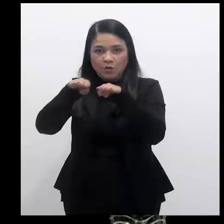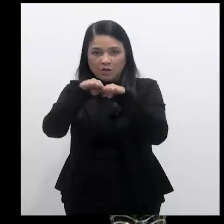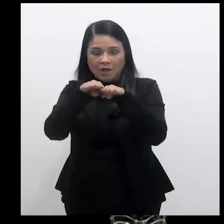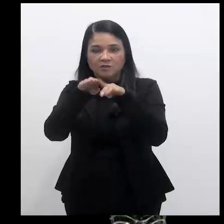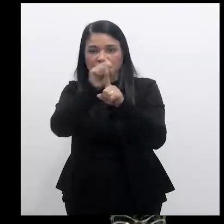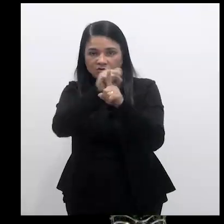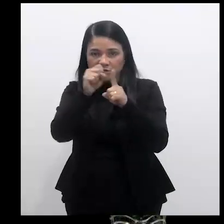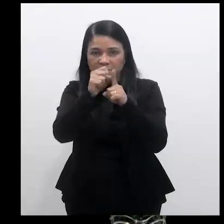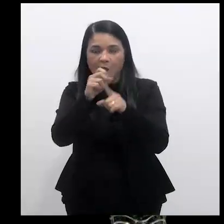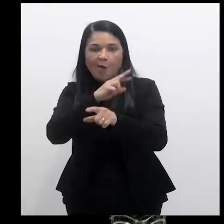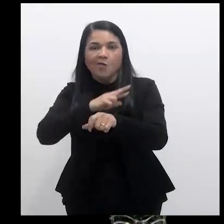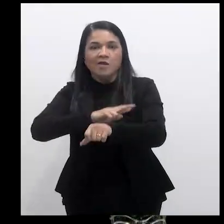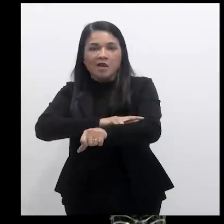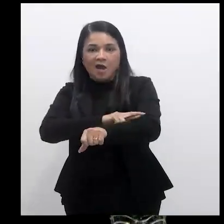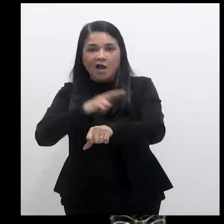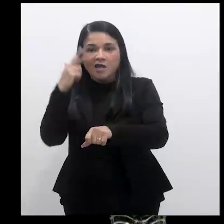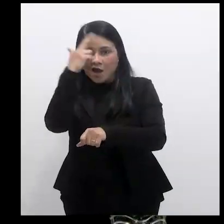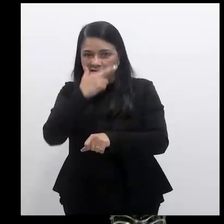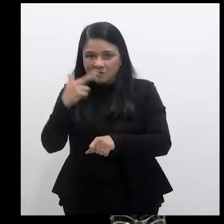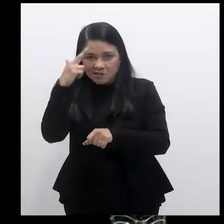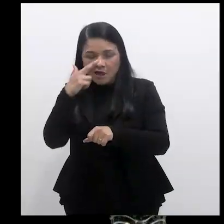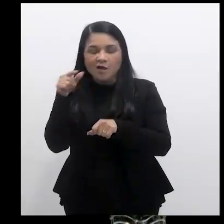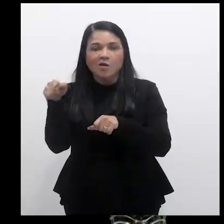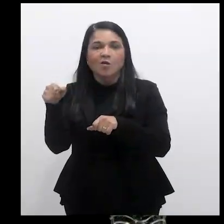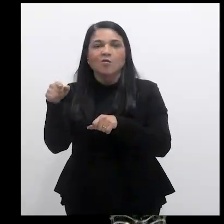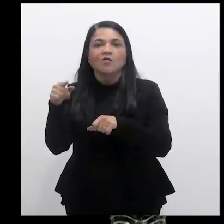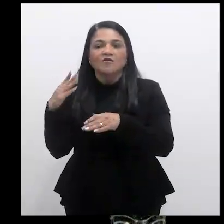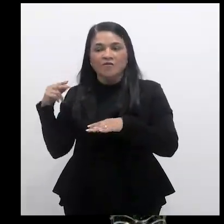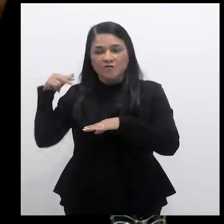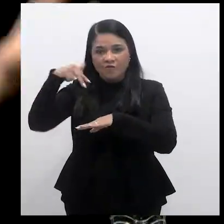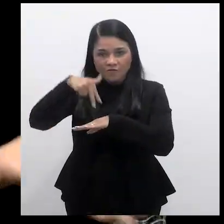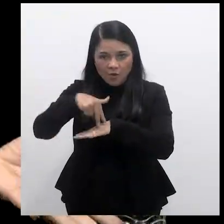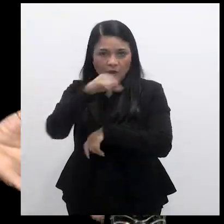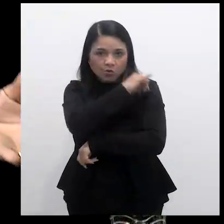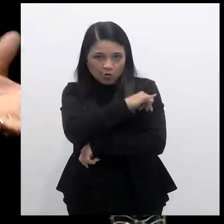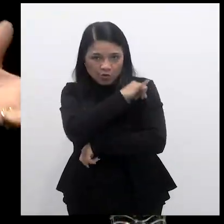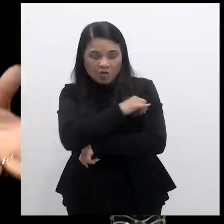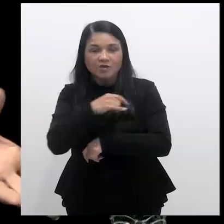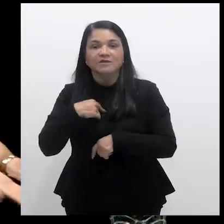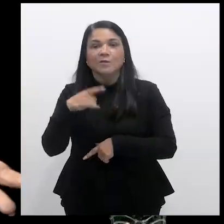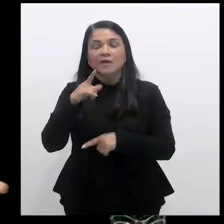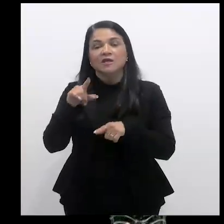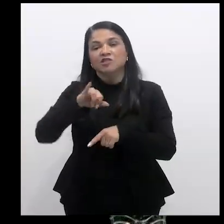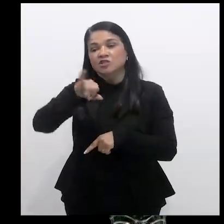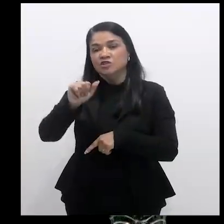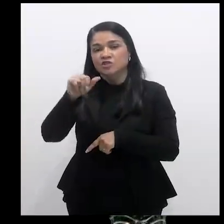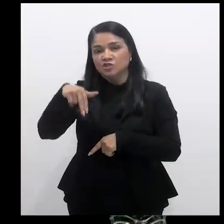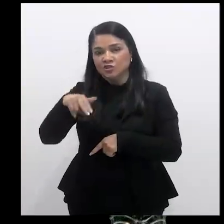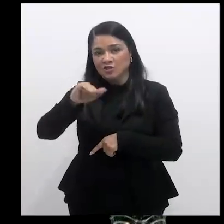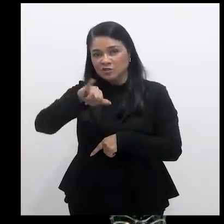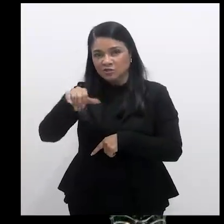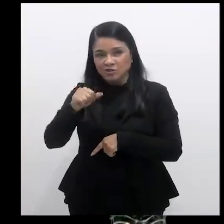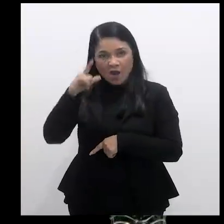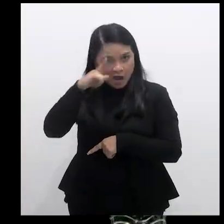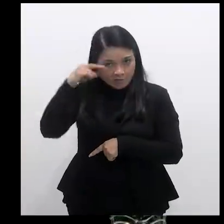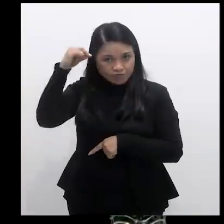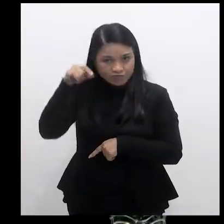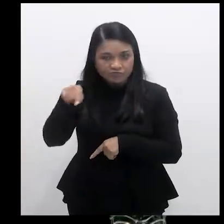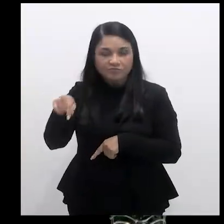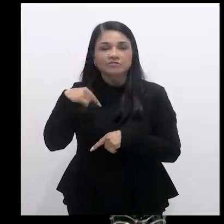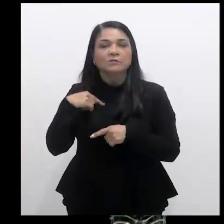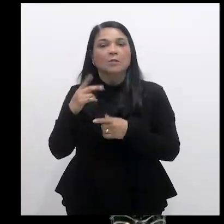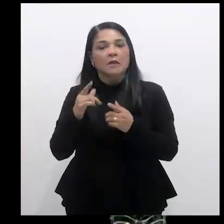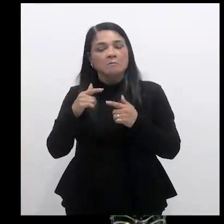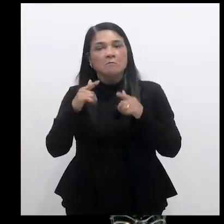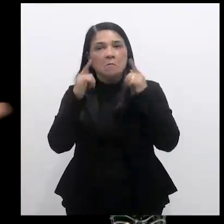Equidade Social Racial também veio ao Rio de Janeiro, a Janja também. Nós fizemos